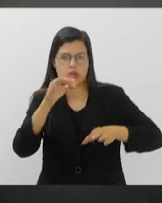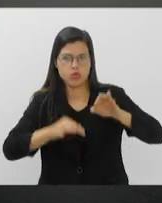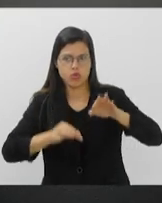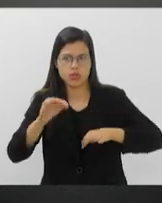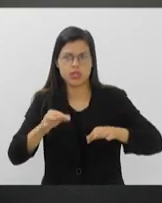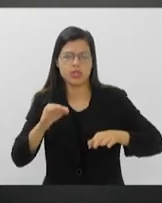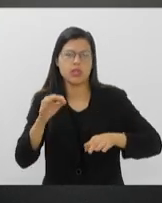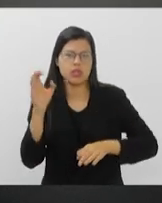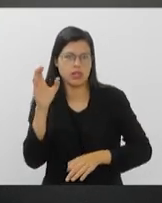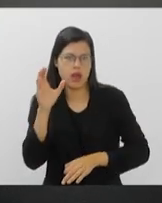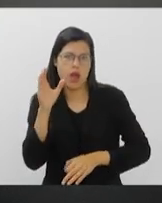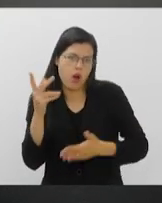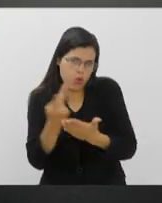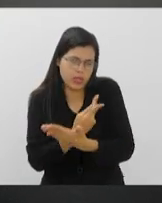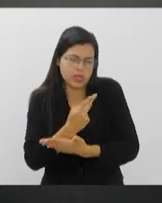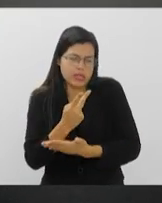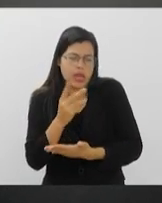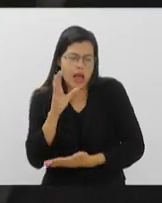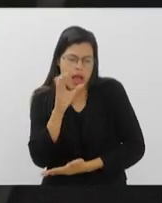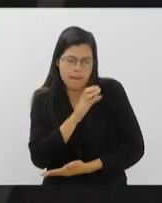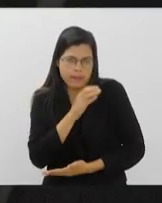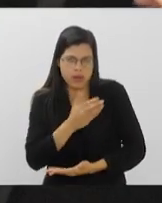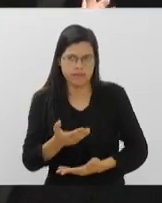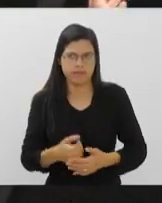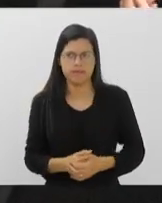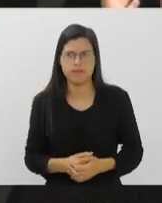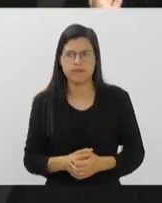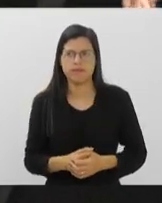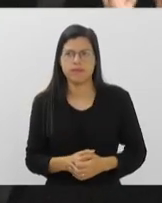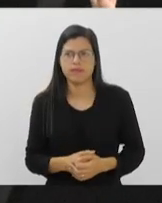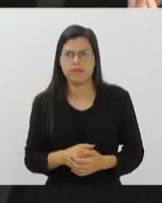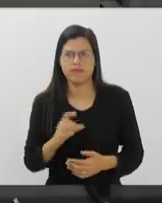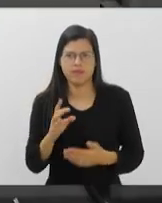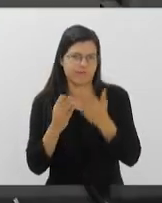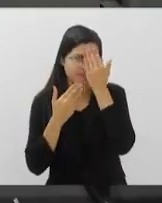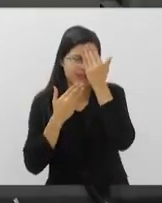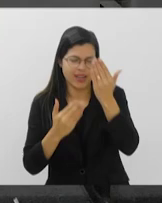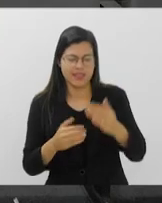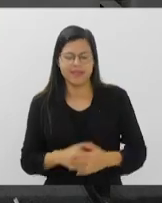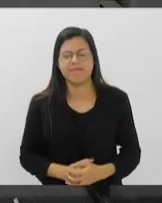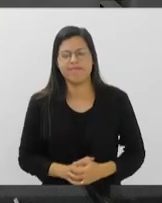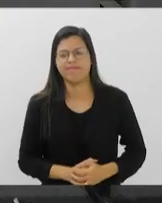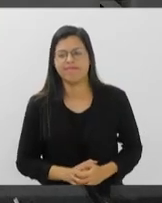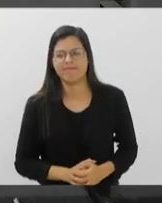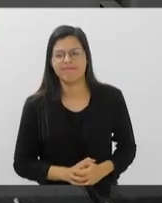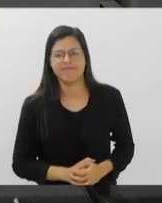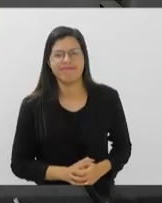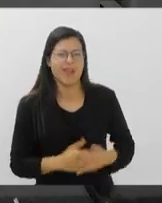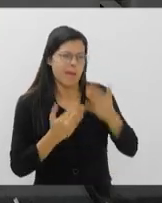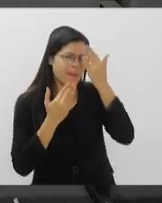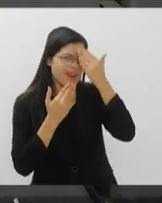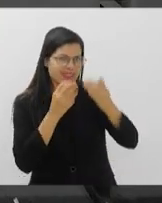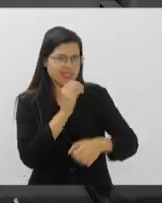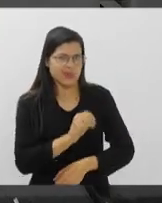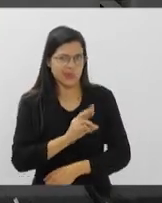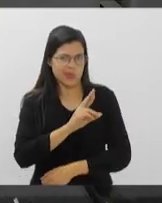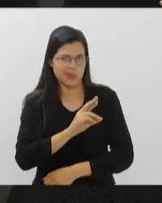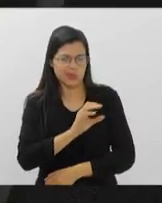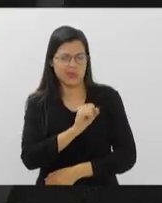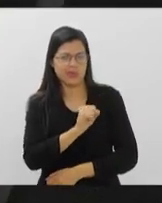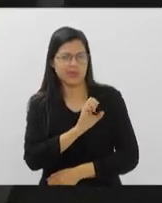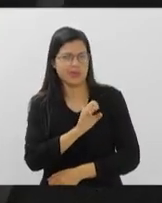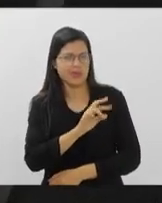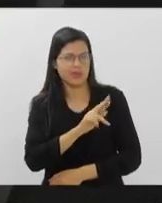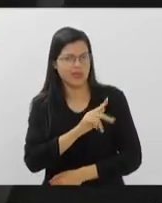tempestiva é isso que eu tinha para dizer muito obrigado obrigada Dr Sérgio a gente vem